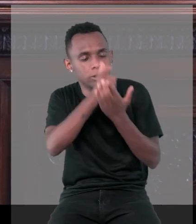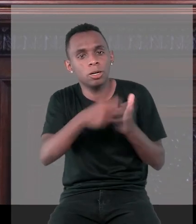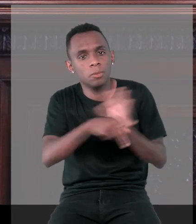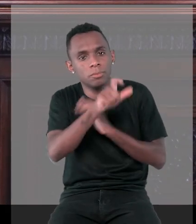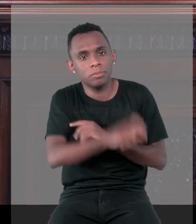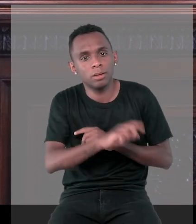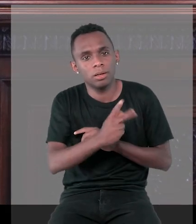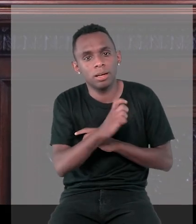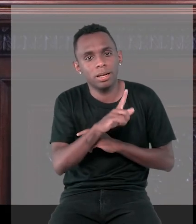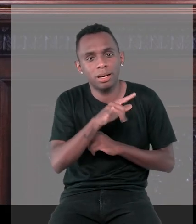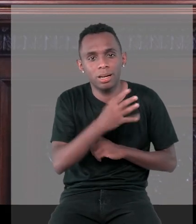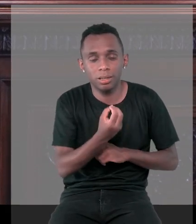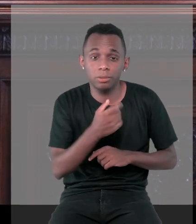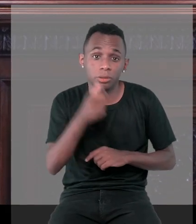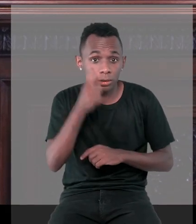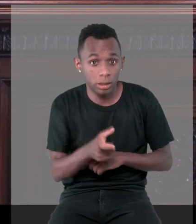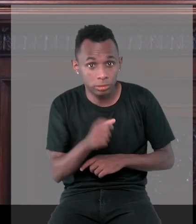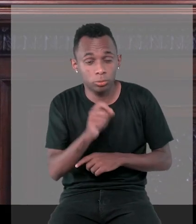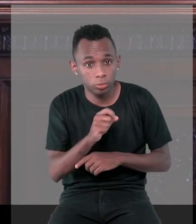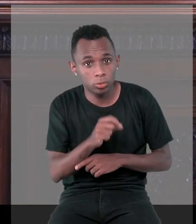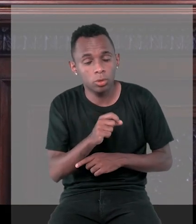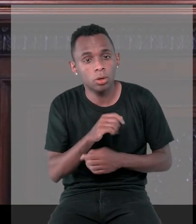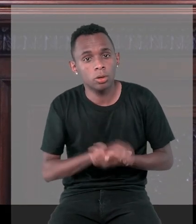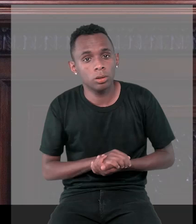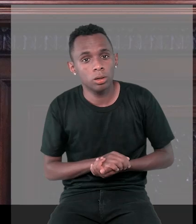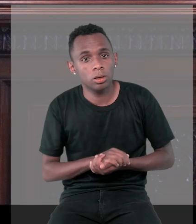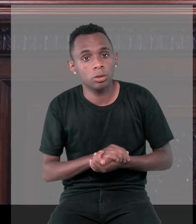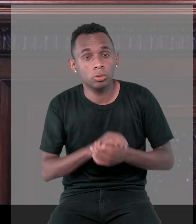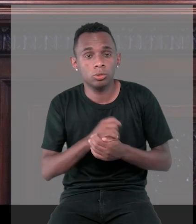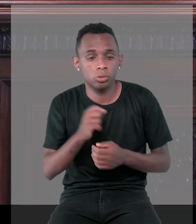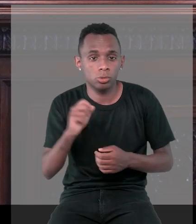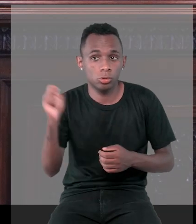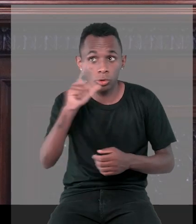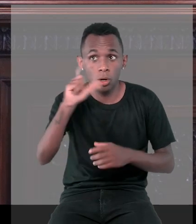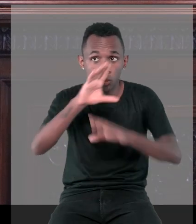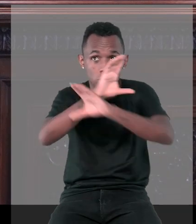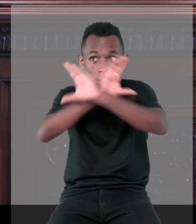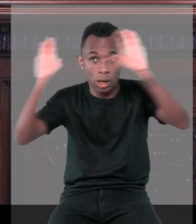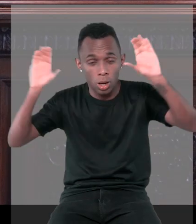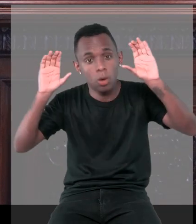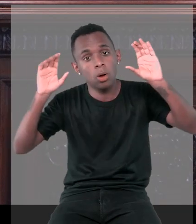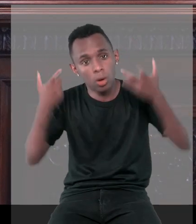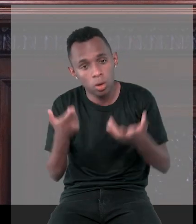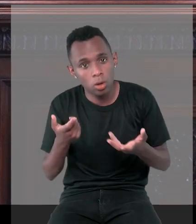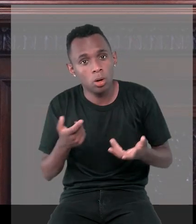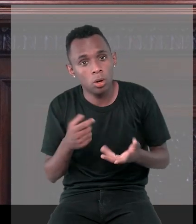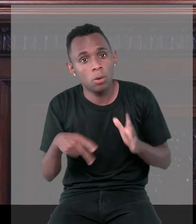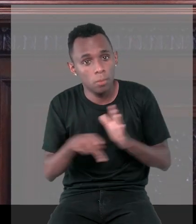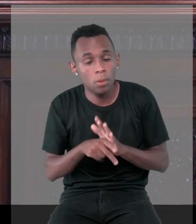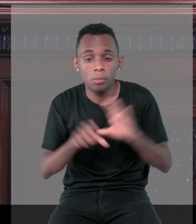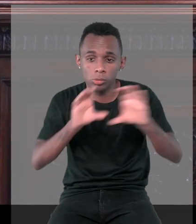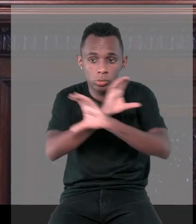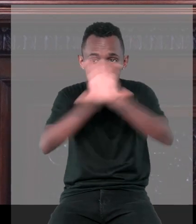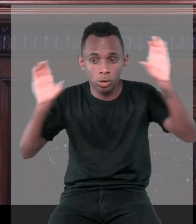do Helinho, né? Interessante que o Hélio, Sol, está no céu, né? Star Wars fala do